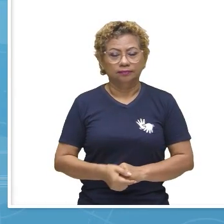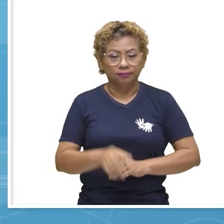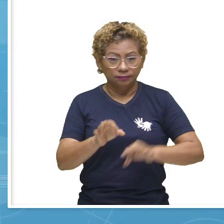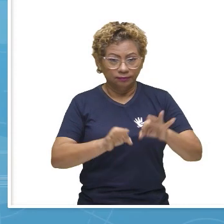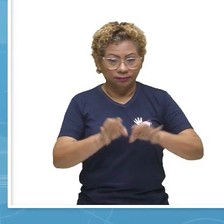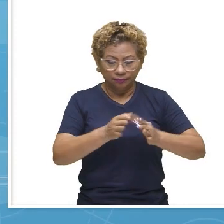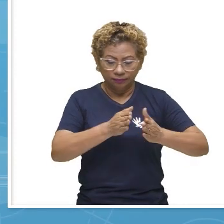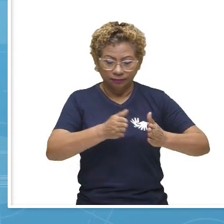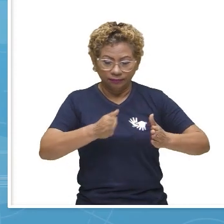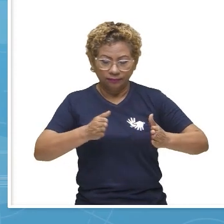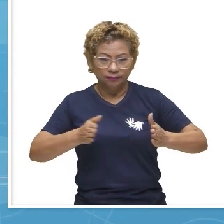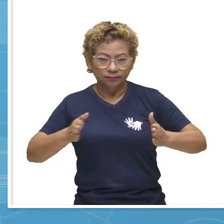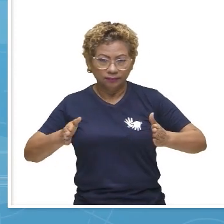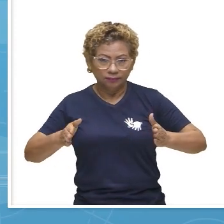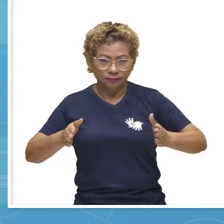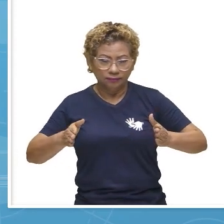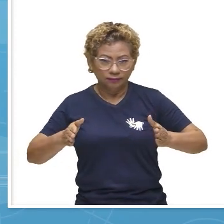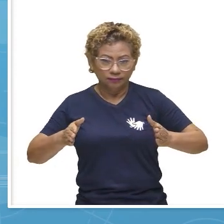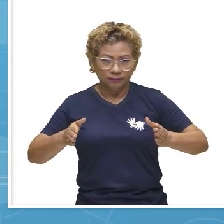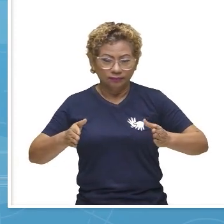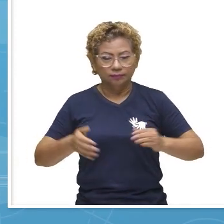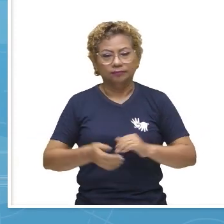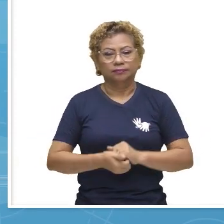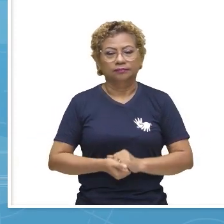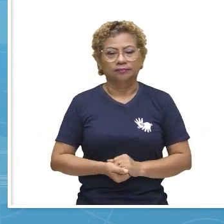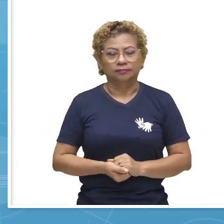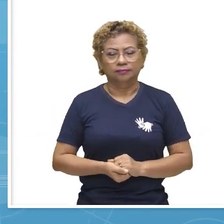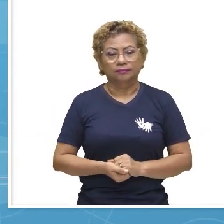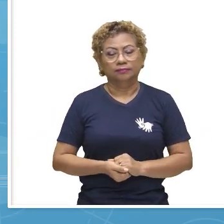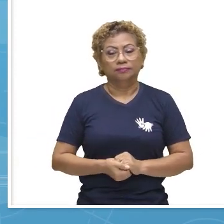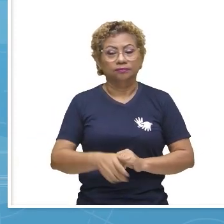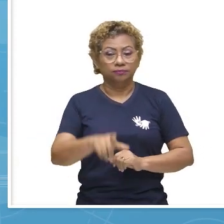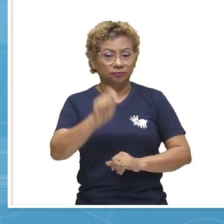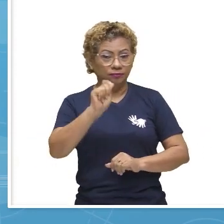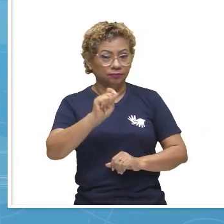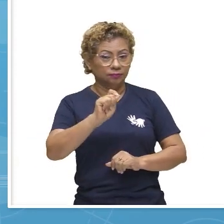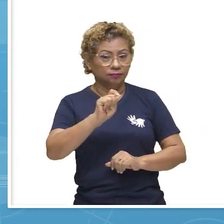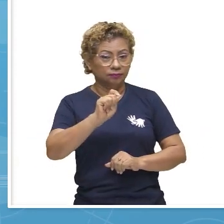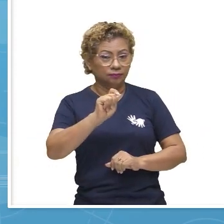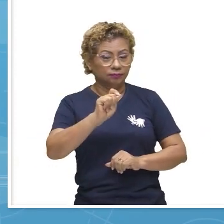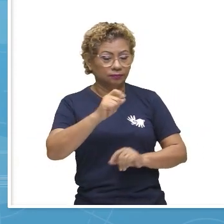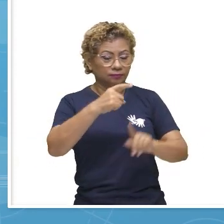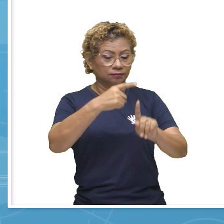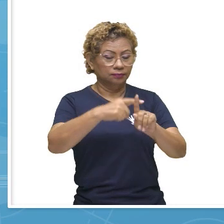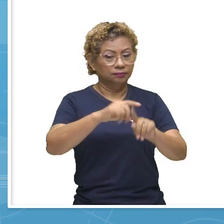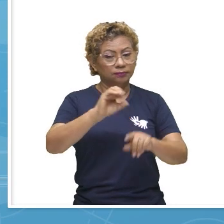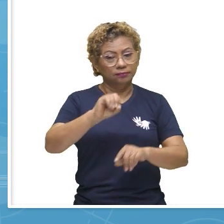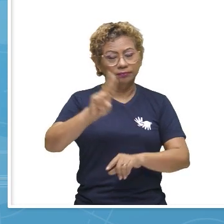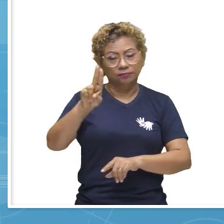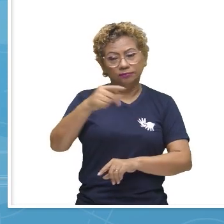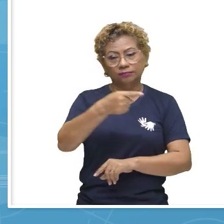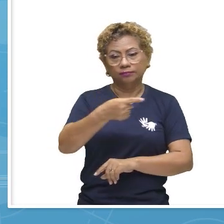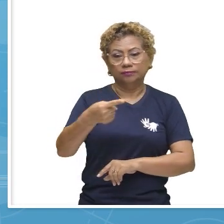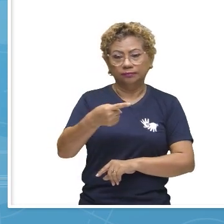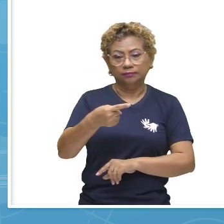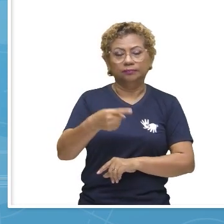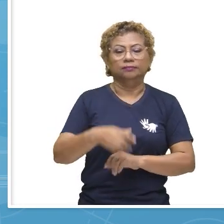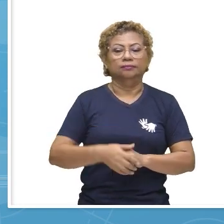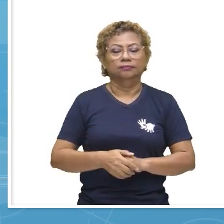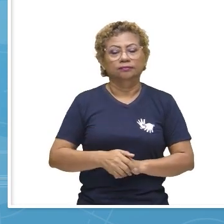chego aqui, eu tenho que desmembrar, né? Desmembrar aqui, ó, no mais ou menos. Tá